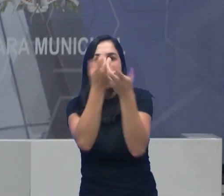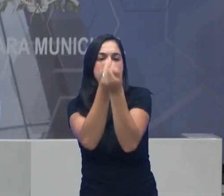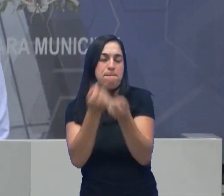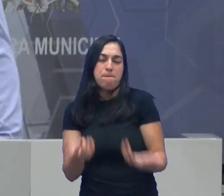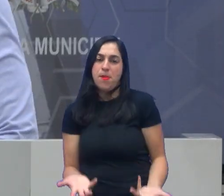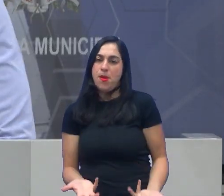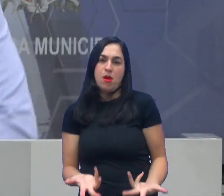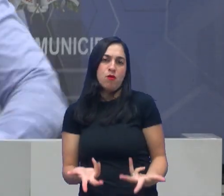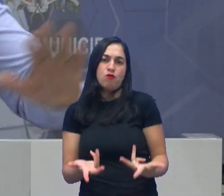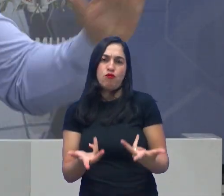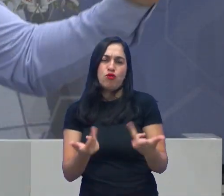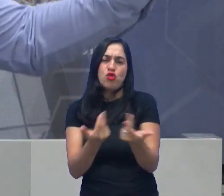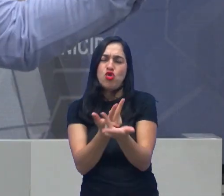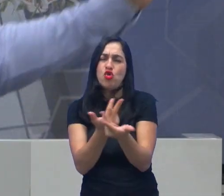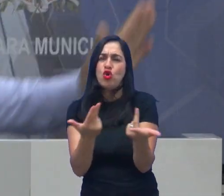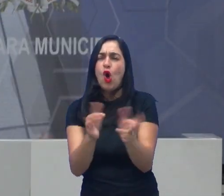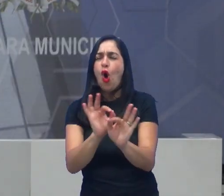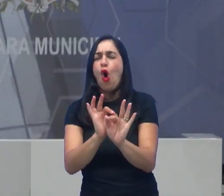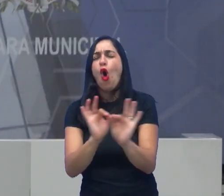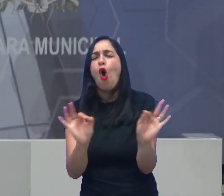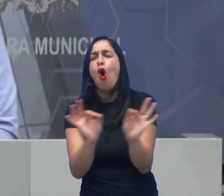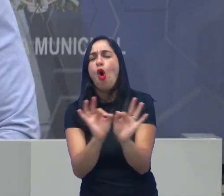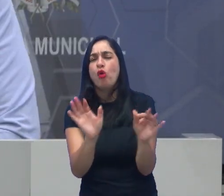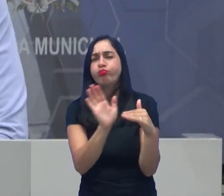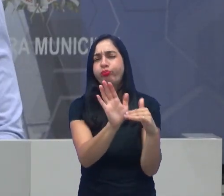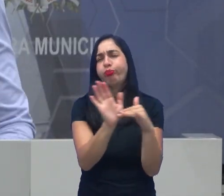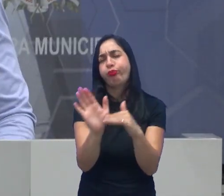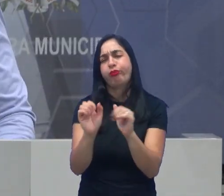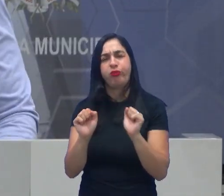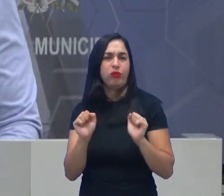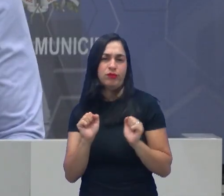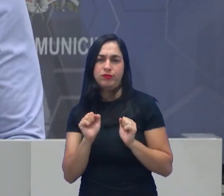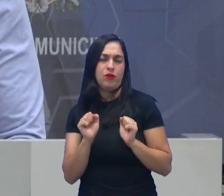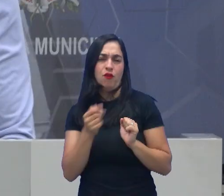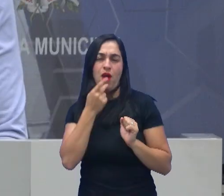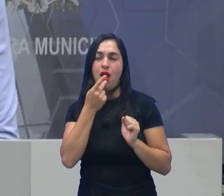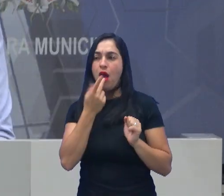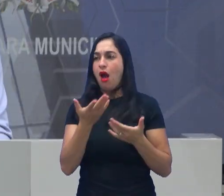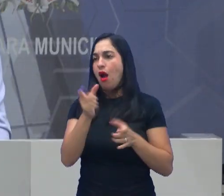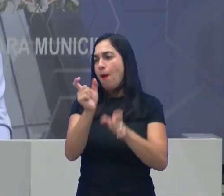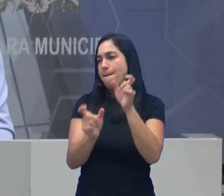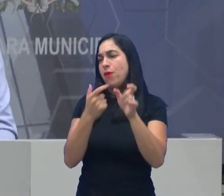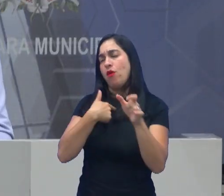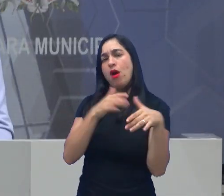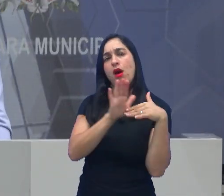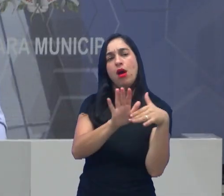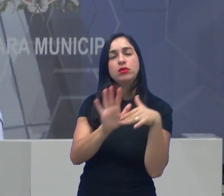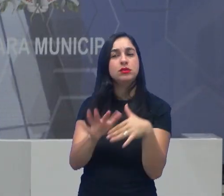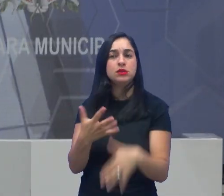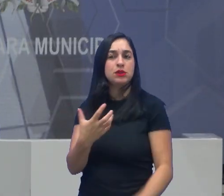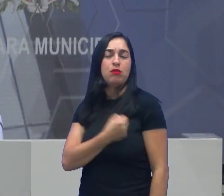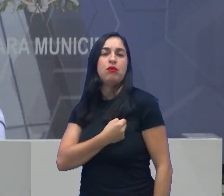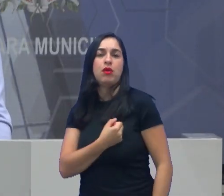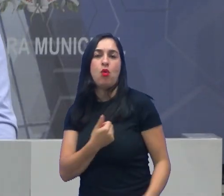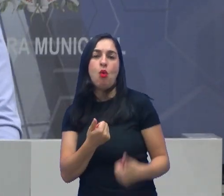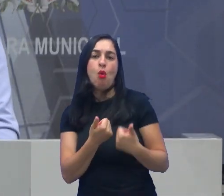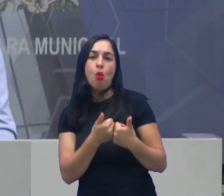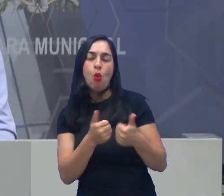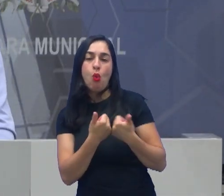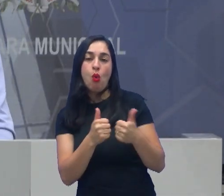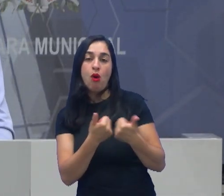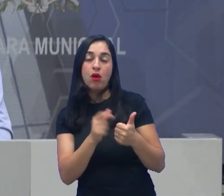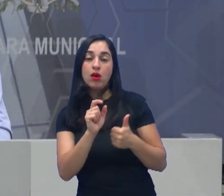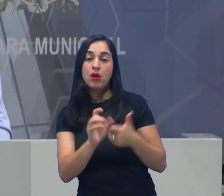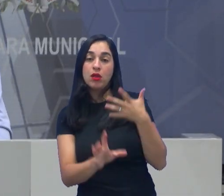um benefício espetacular, como se estivesse salvando a população, que são os ônibus que vão atender